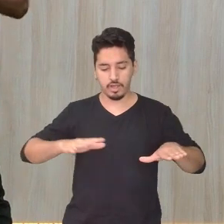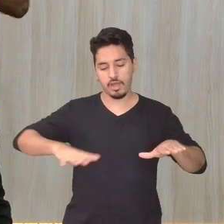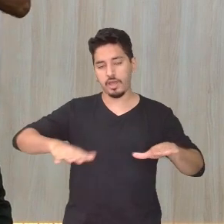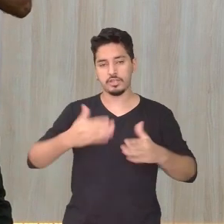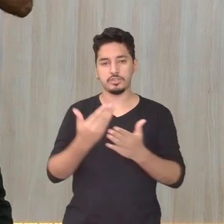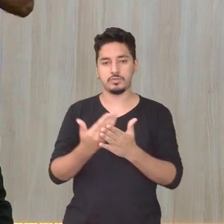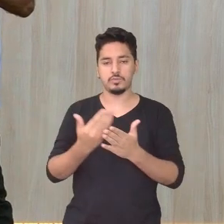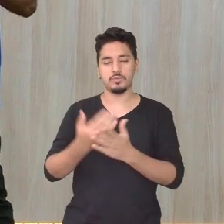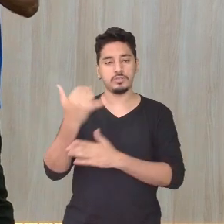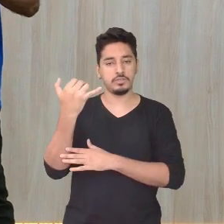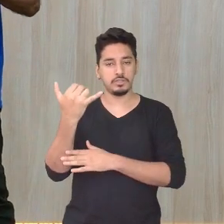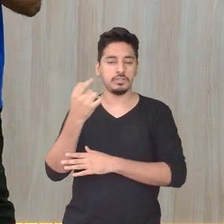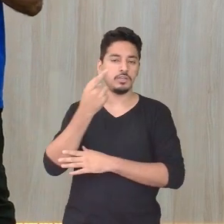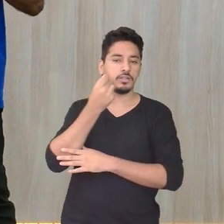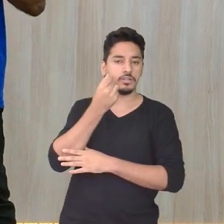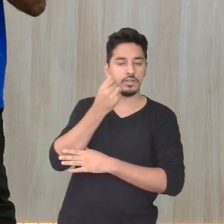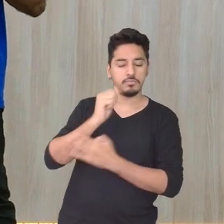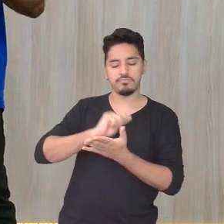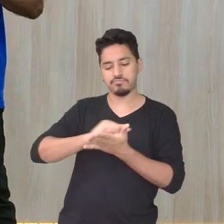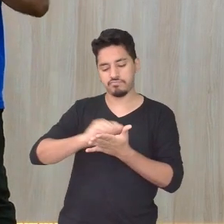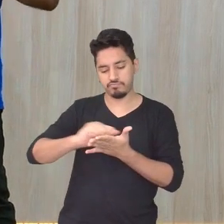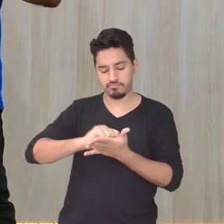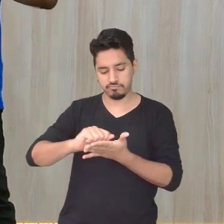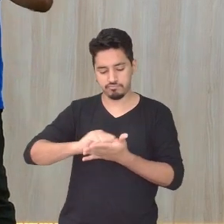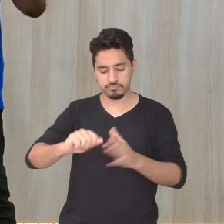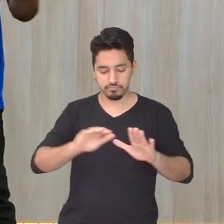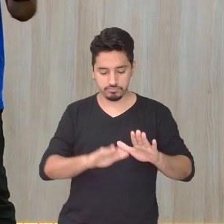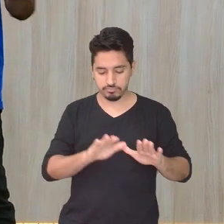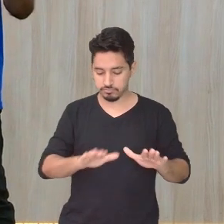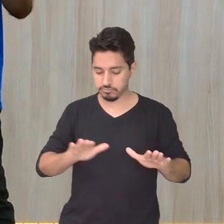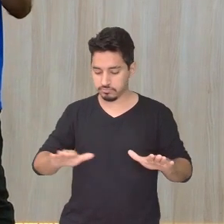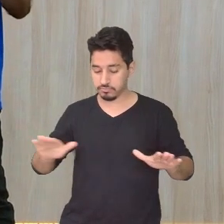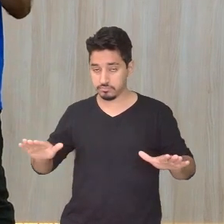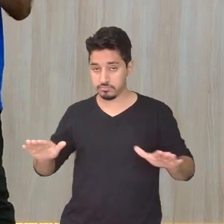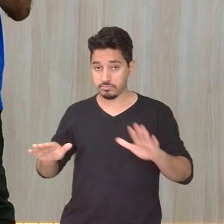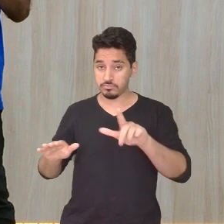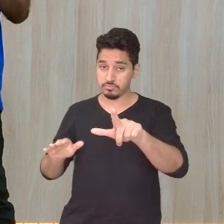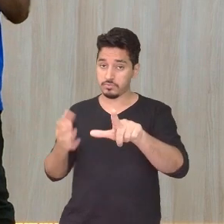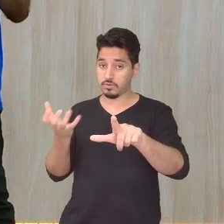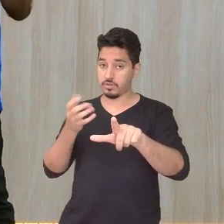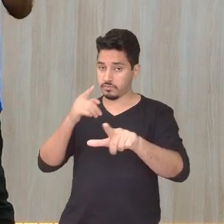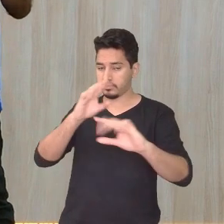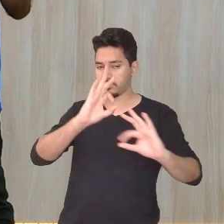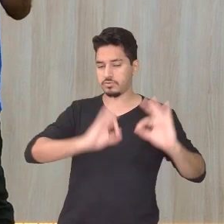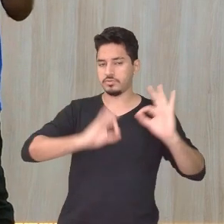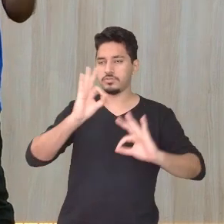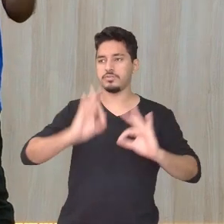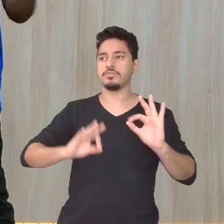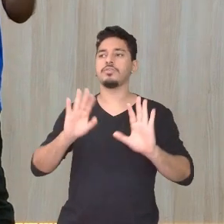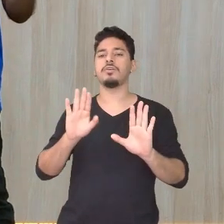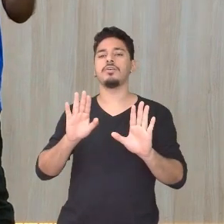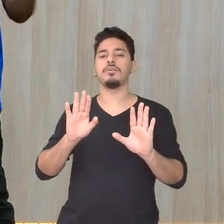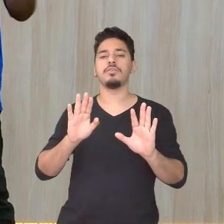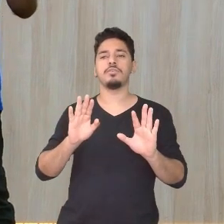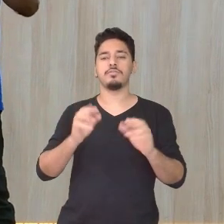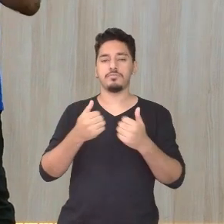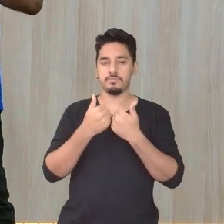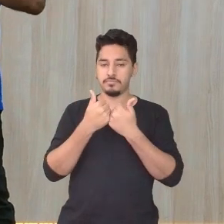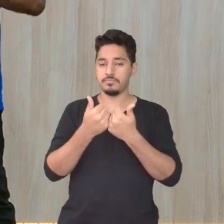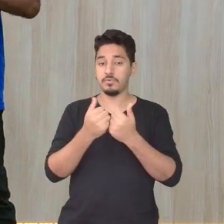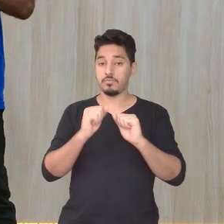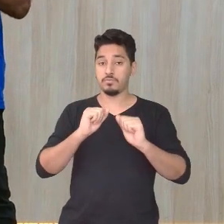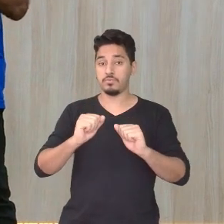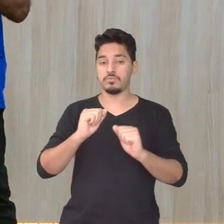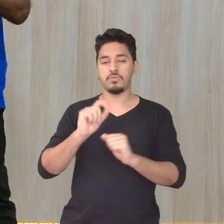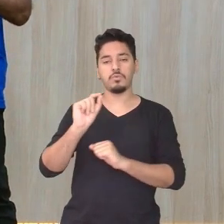ó, caneta, lápis, borracha, tudo direitinho. Eu quero você bem organizado. Se isola aí no ambiente, hein? Para poder